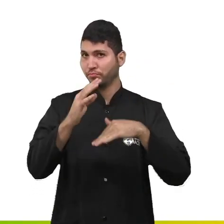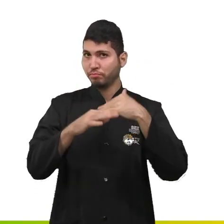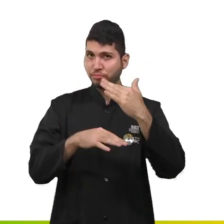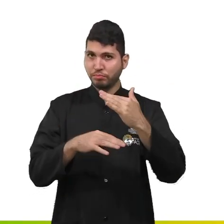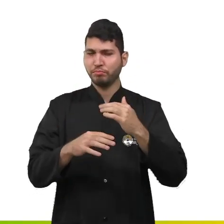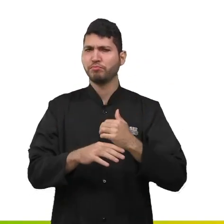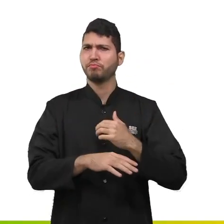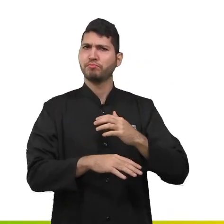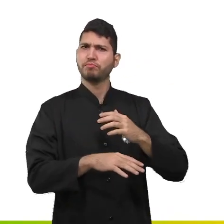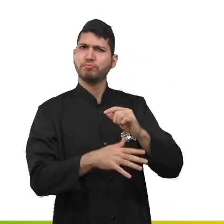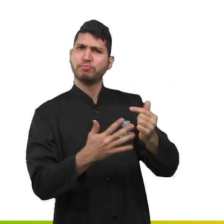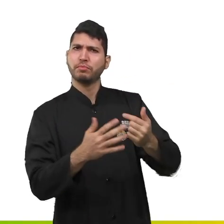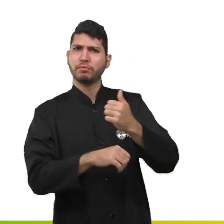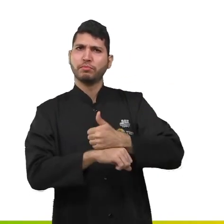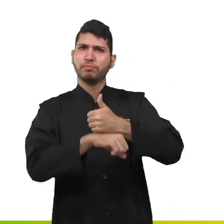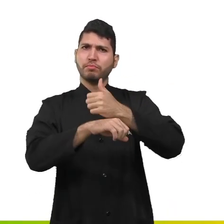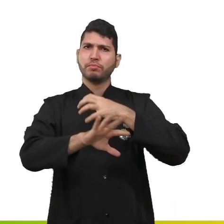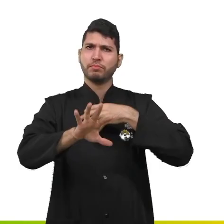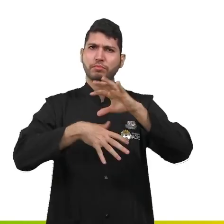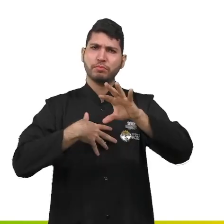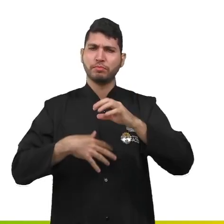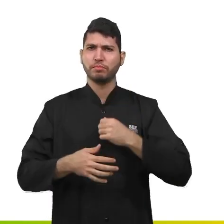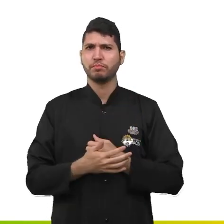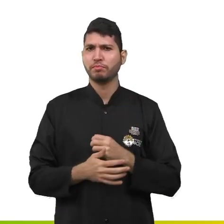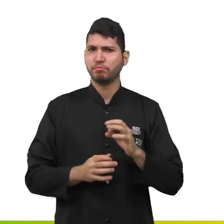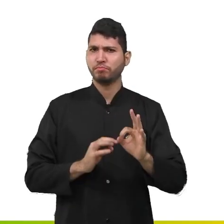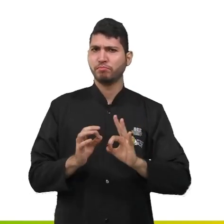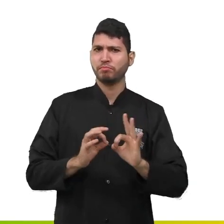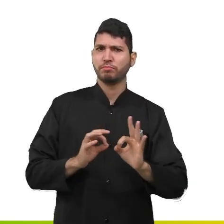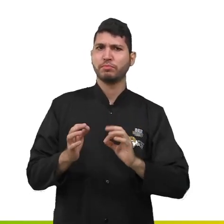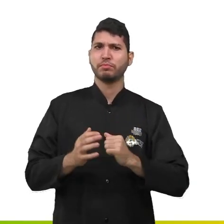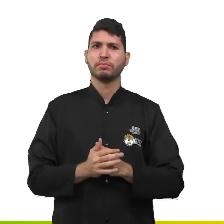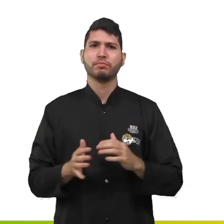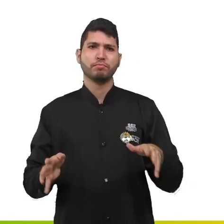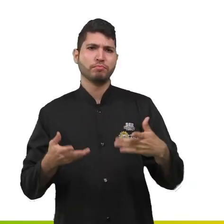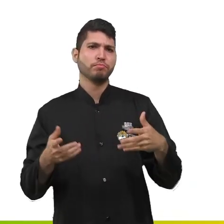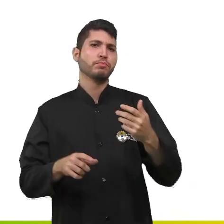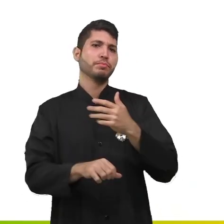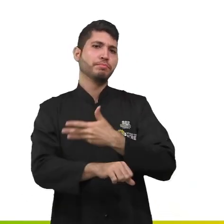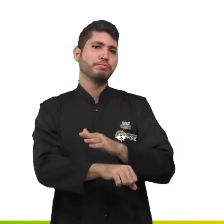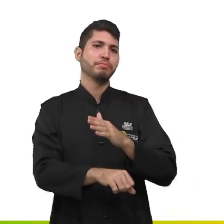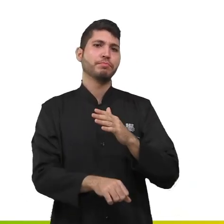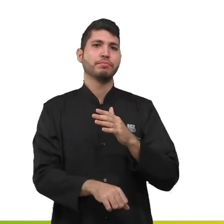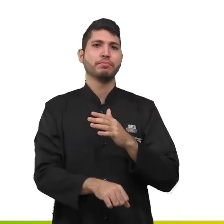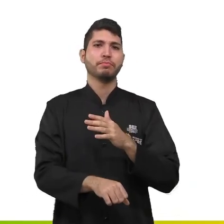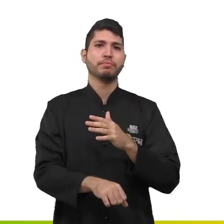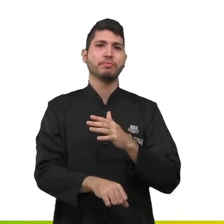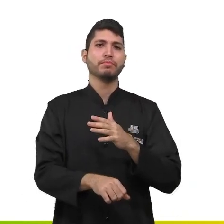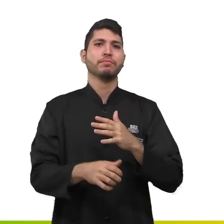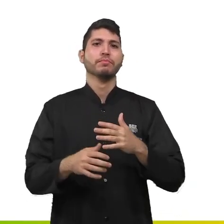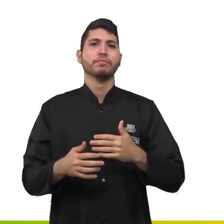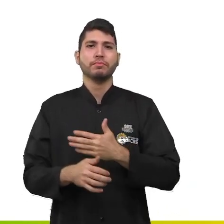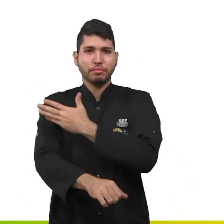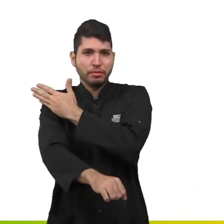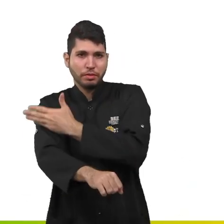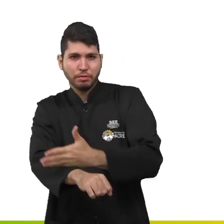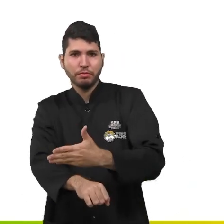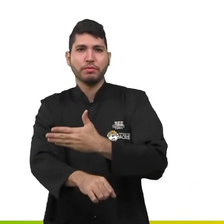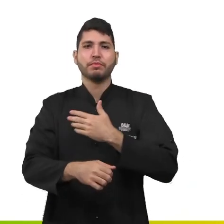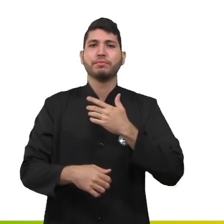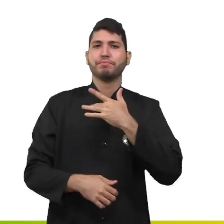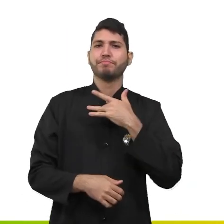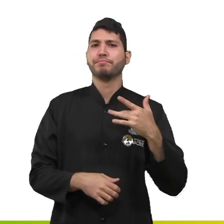de liderança, empatia, disciplina, estimula os hábitos saudáveis, tem a criação do ambiente,